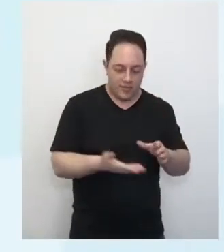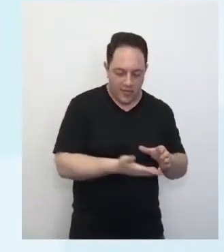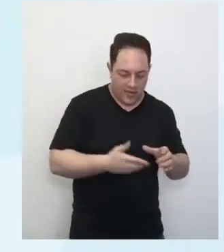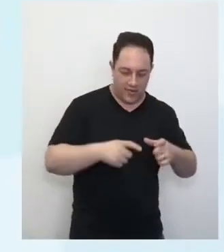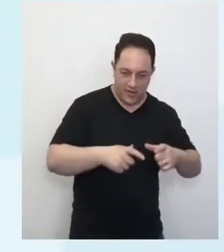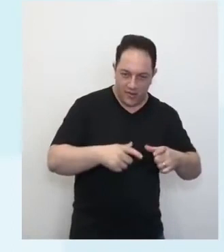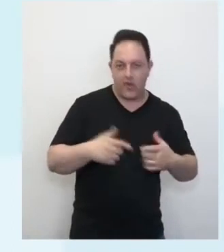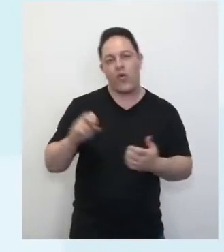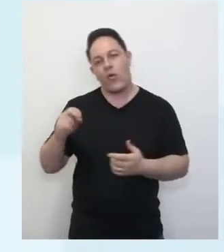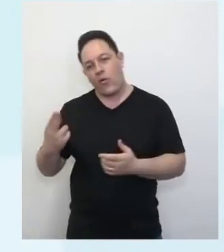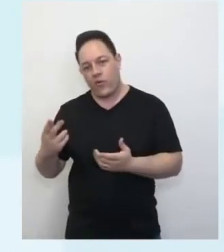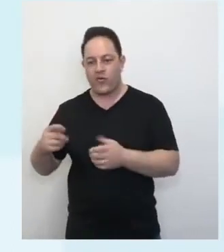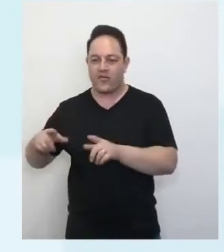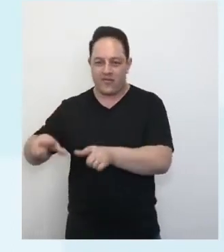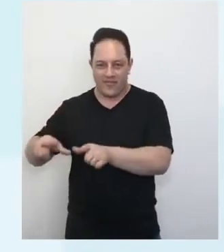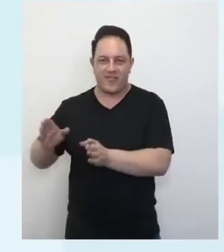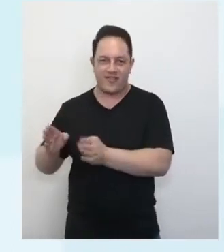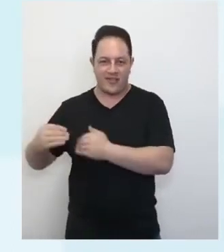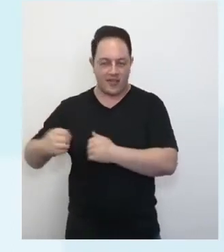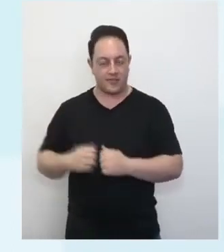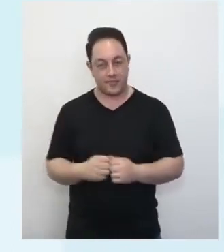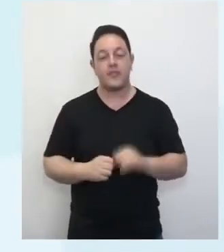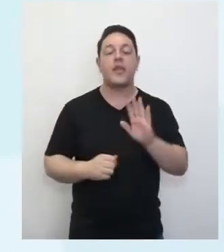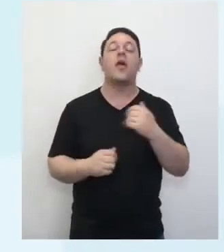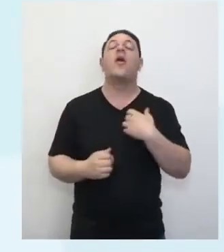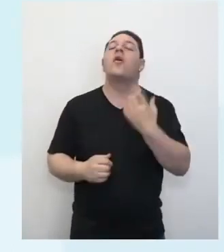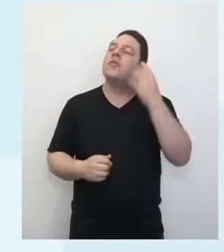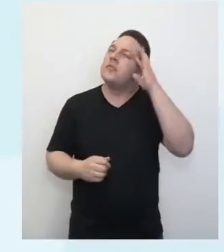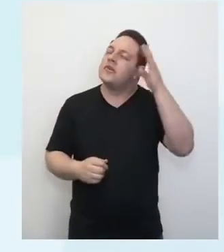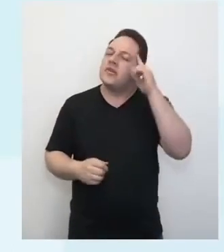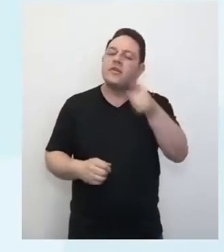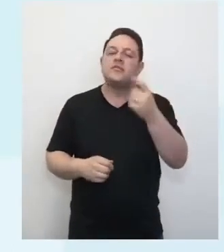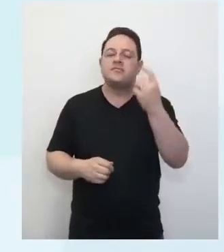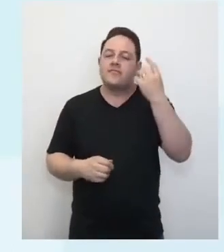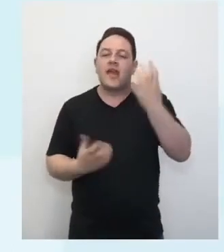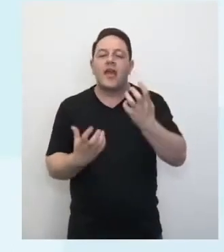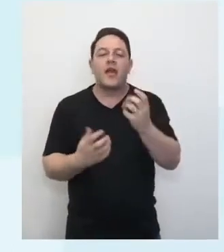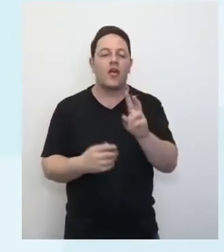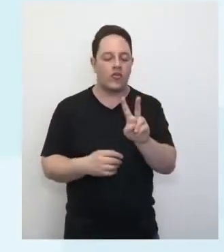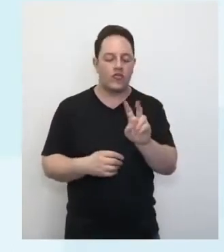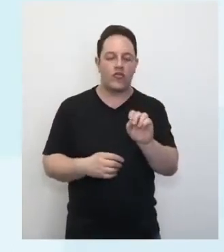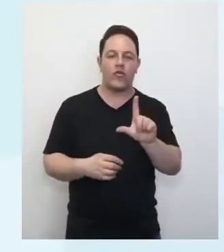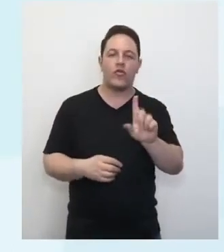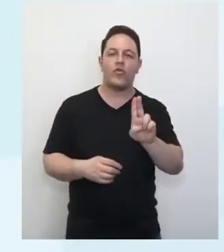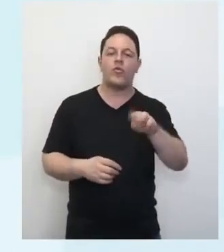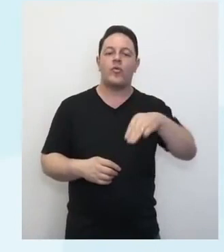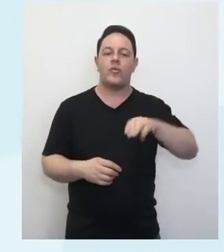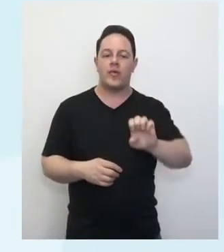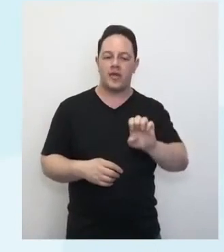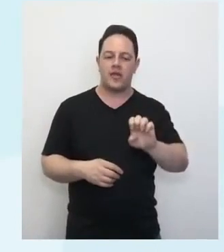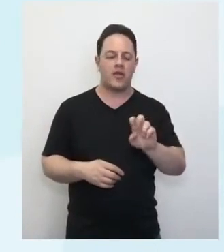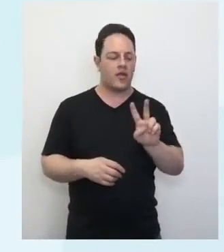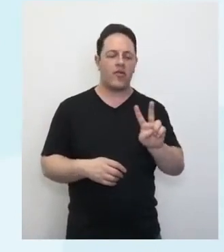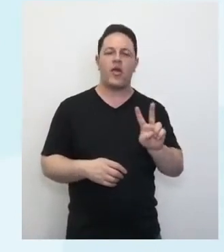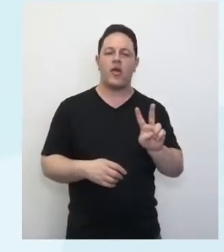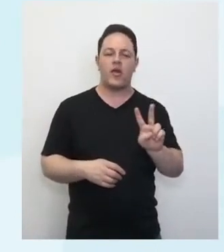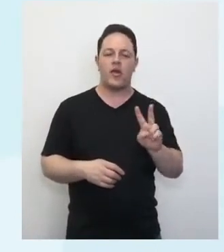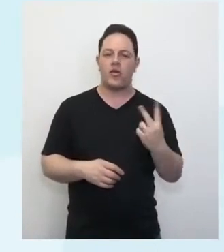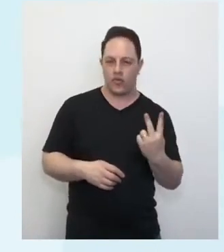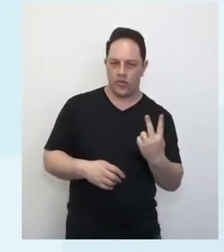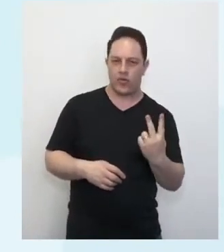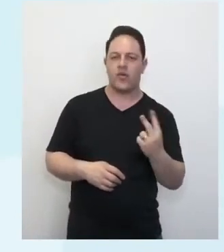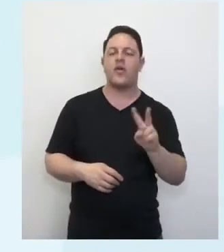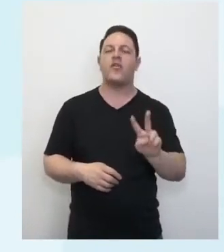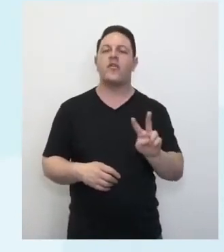e agora imagina que eu quero fazer o volume Então quem é Volume 2 Volume 2